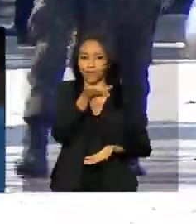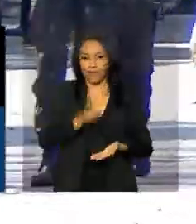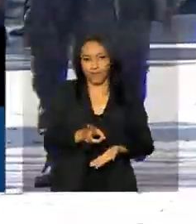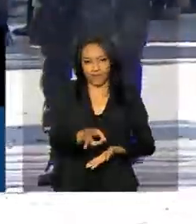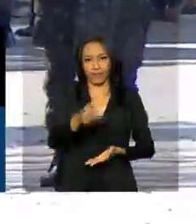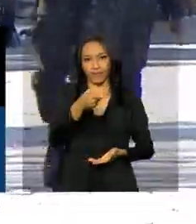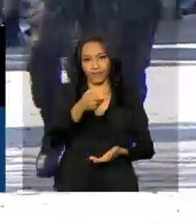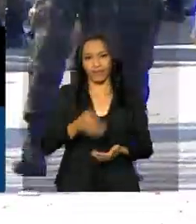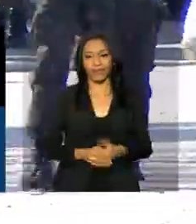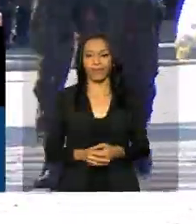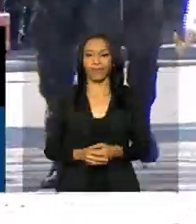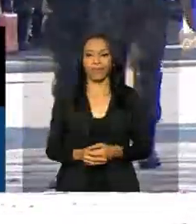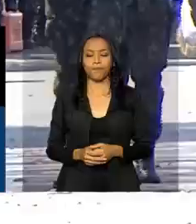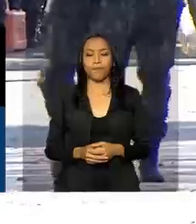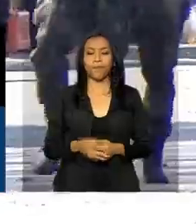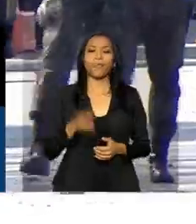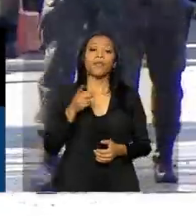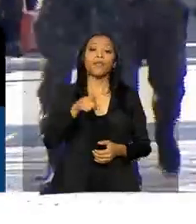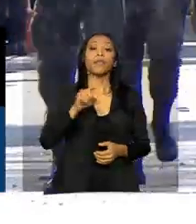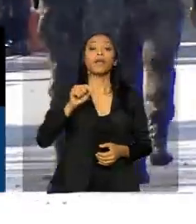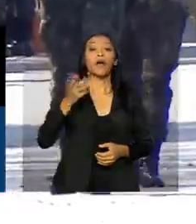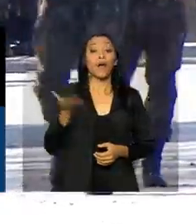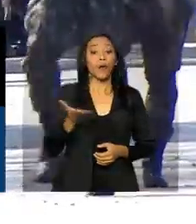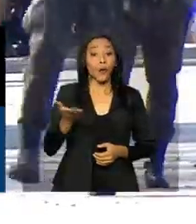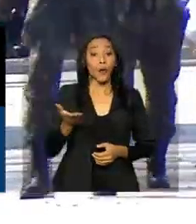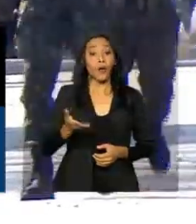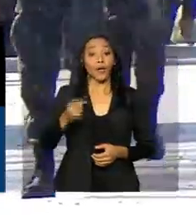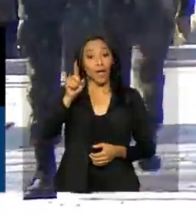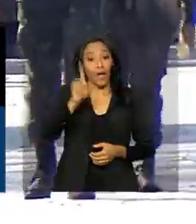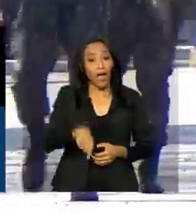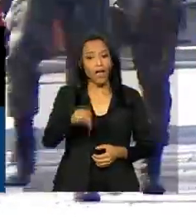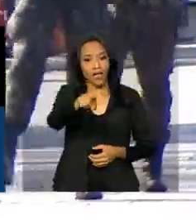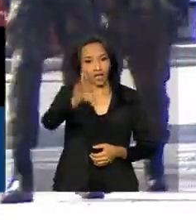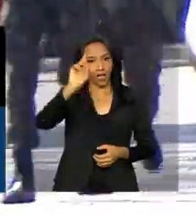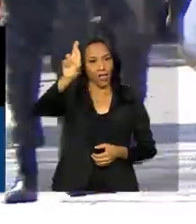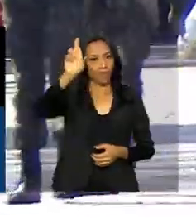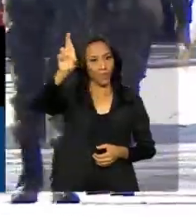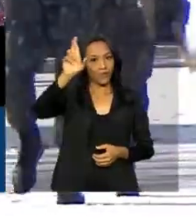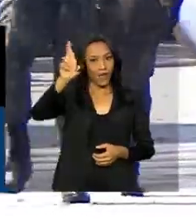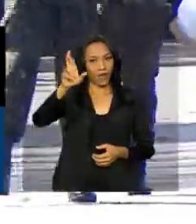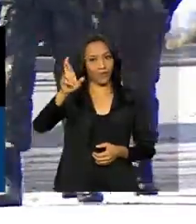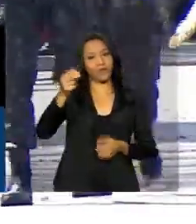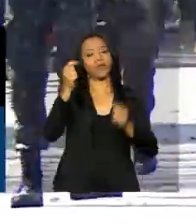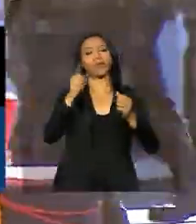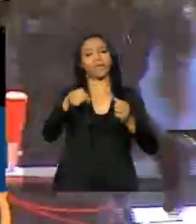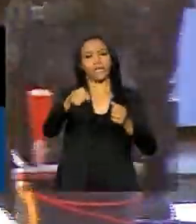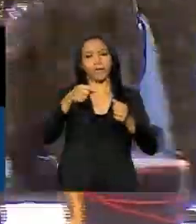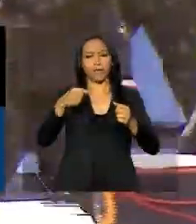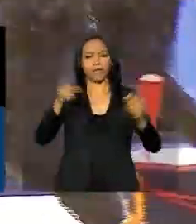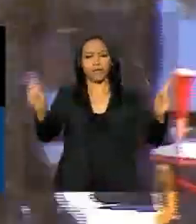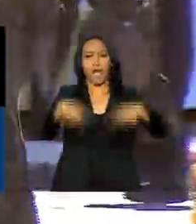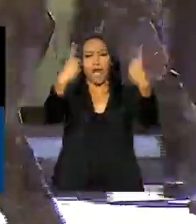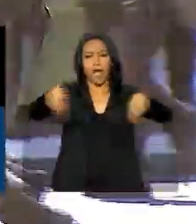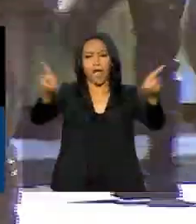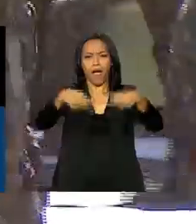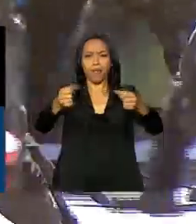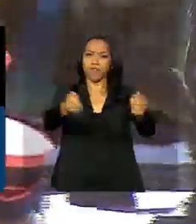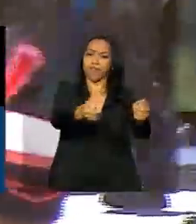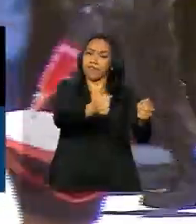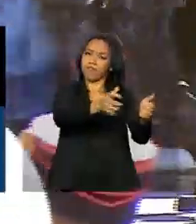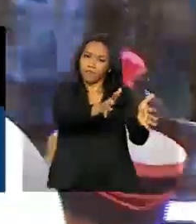a tropa a pé do Exército estiver desfilando, é sobre a cadência da banda da Guarda Presidencial.